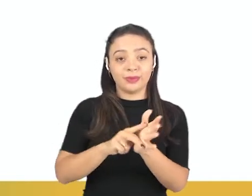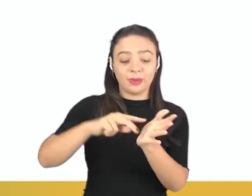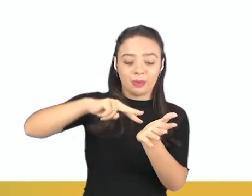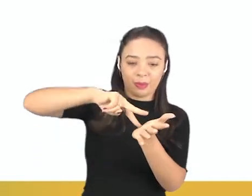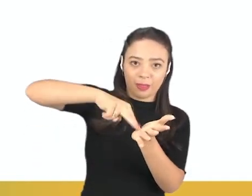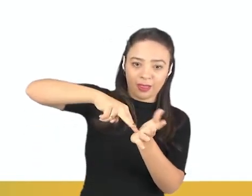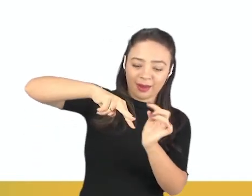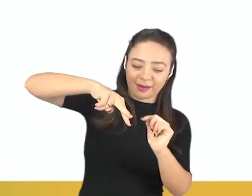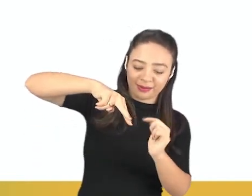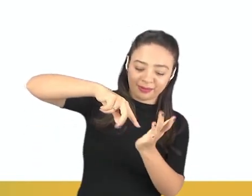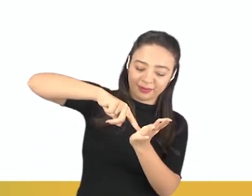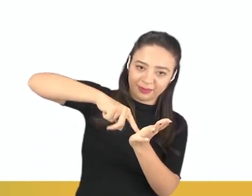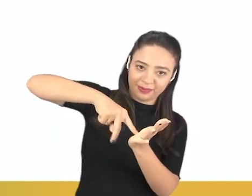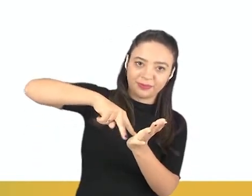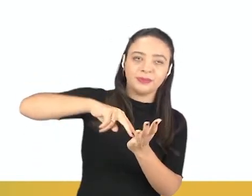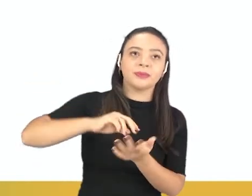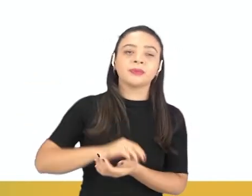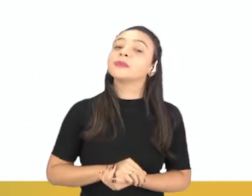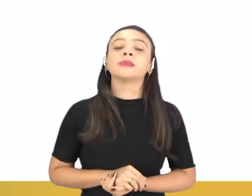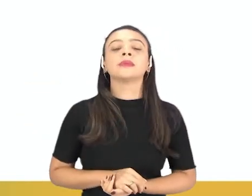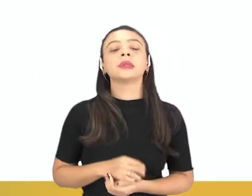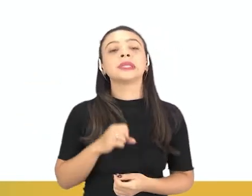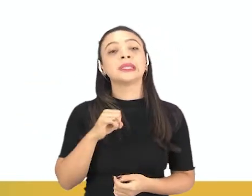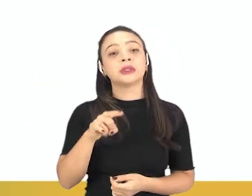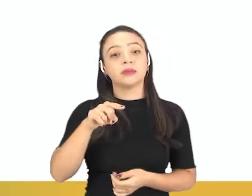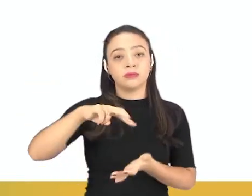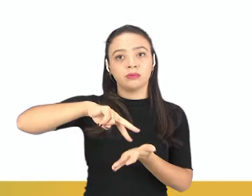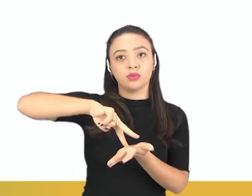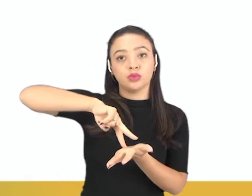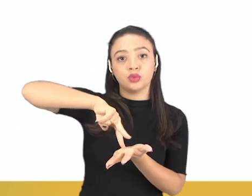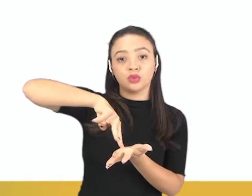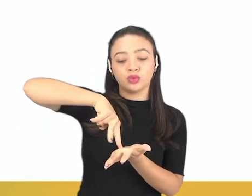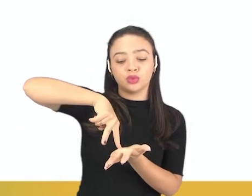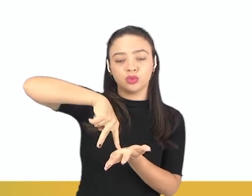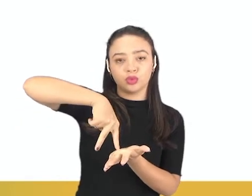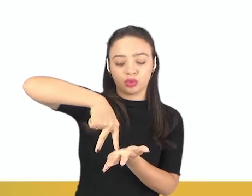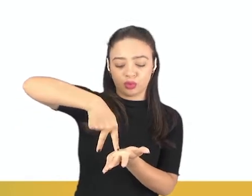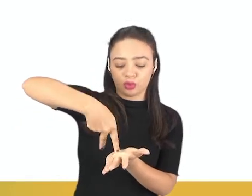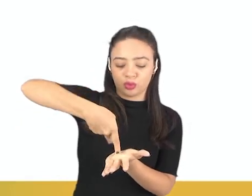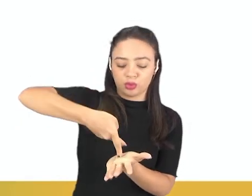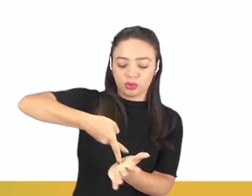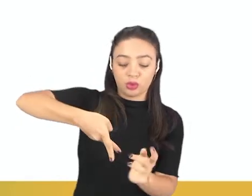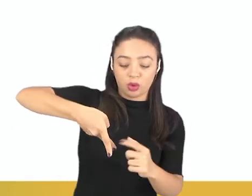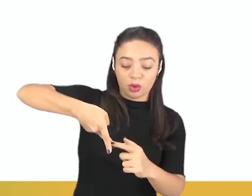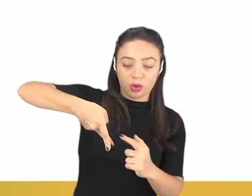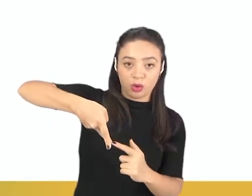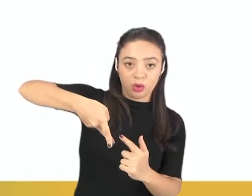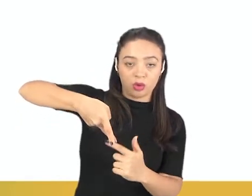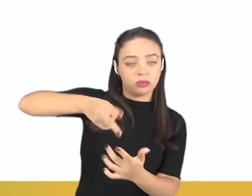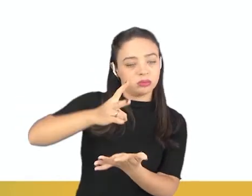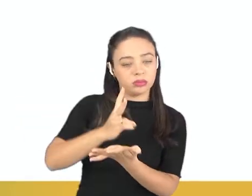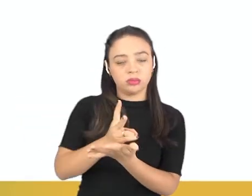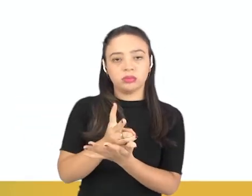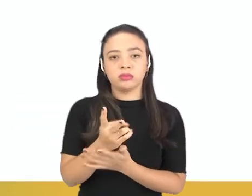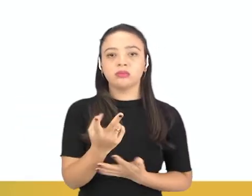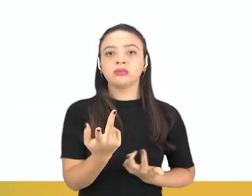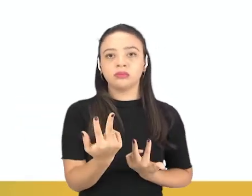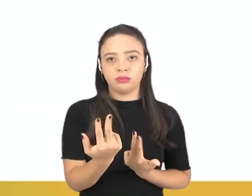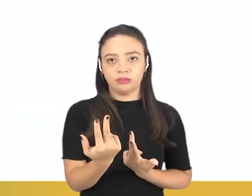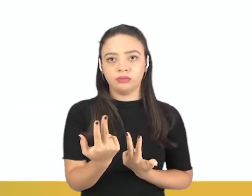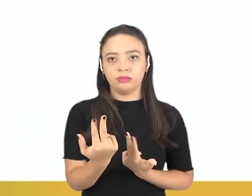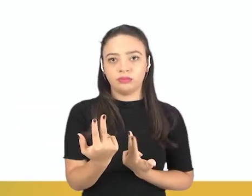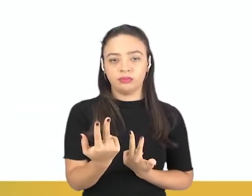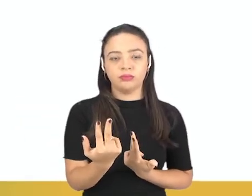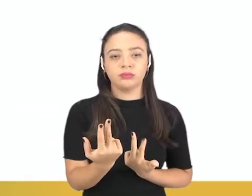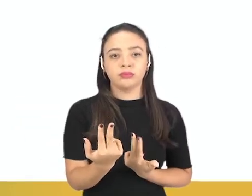e você pode perceber-se porque quando vocês viram compasso né a abertura fica constante Ou seja a distância de todos os pontos